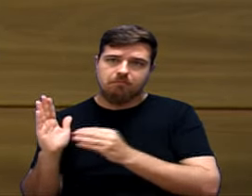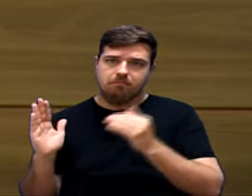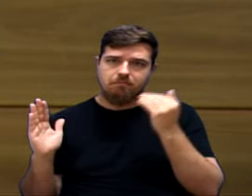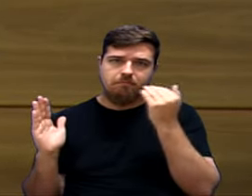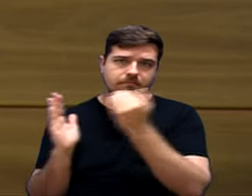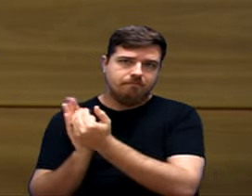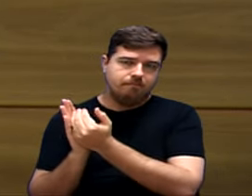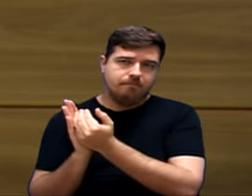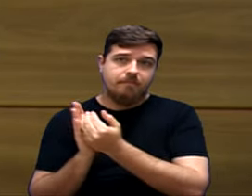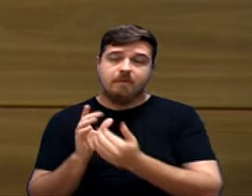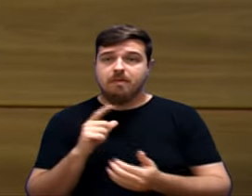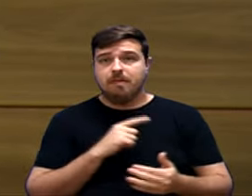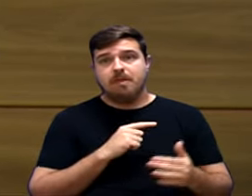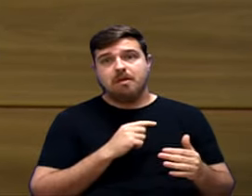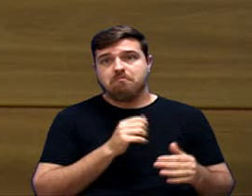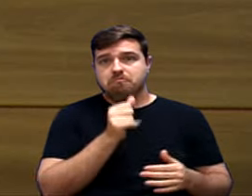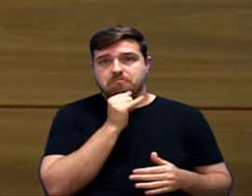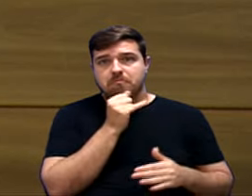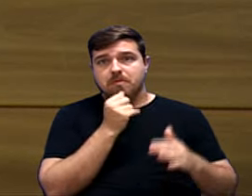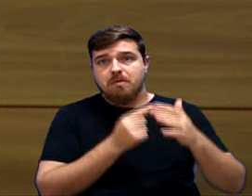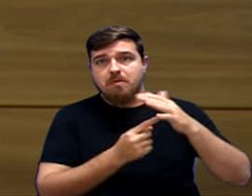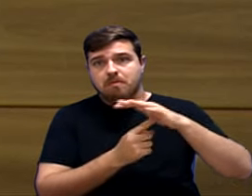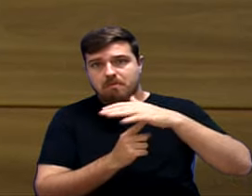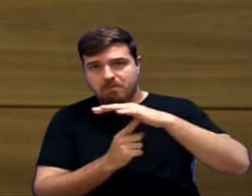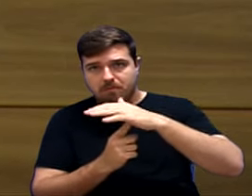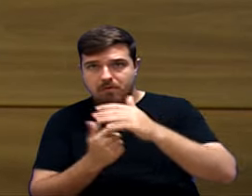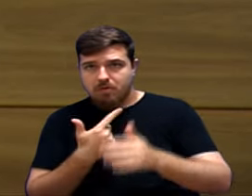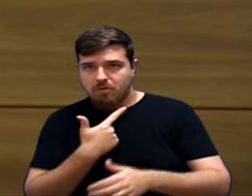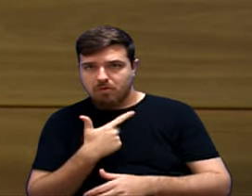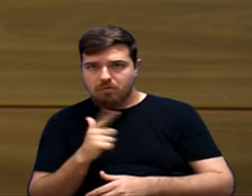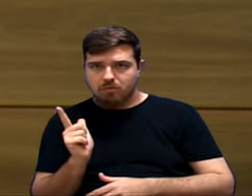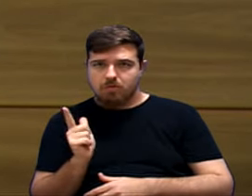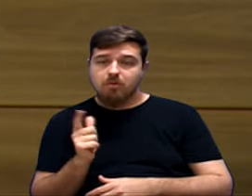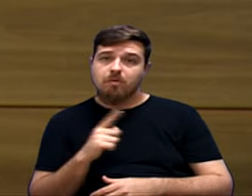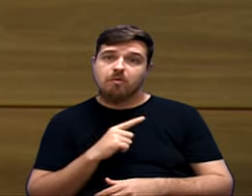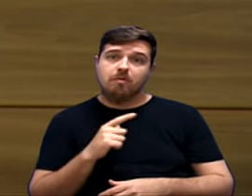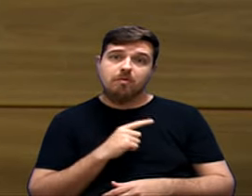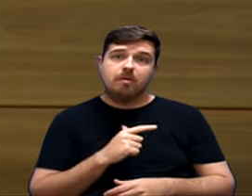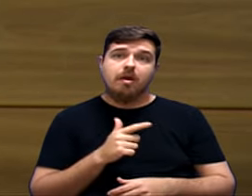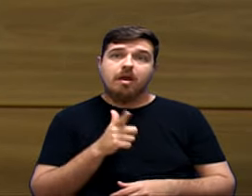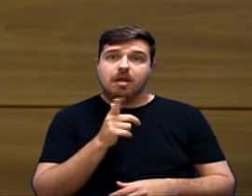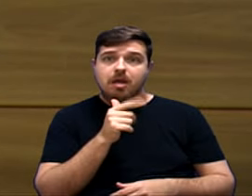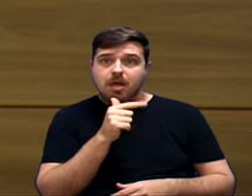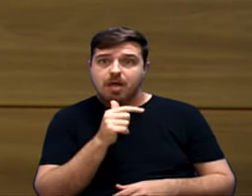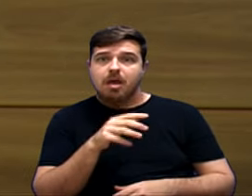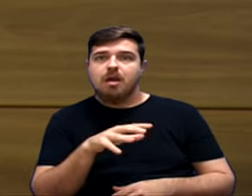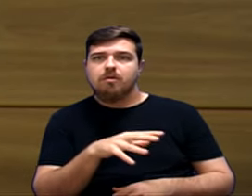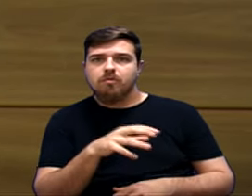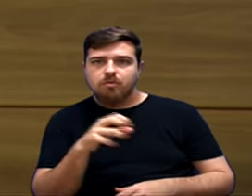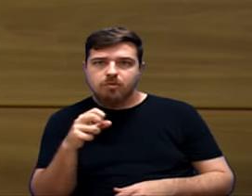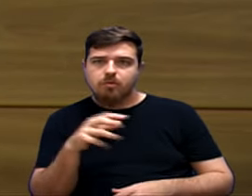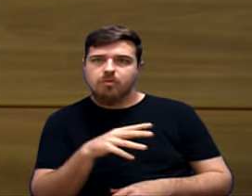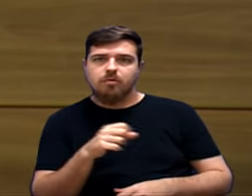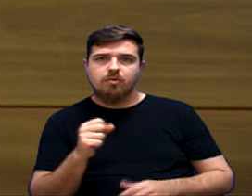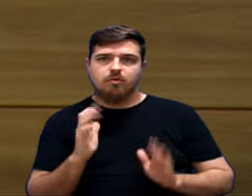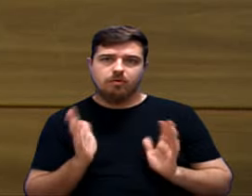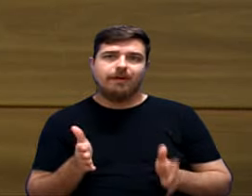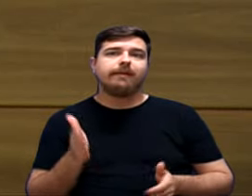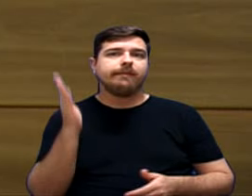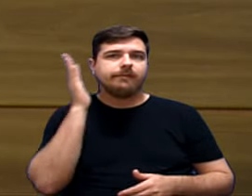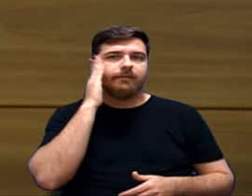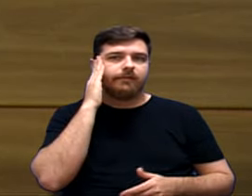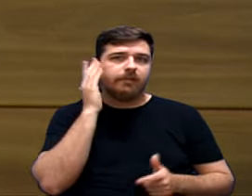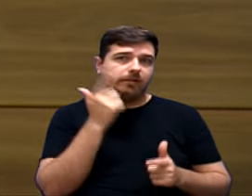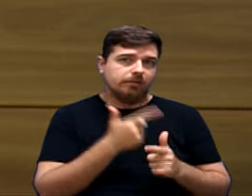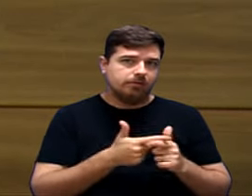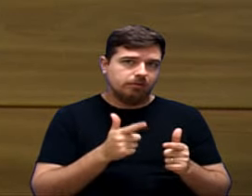tem duas bacias de contenção ali então a gente sabe a gente entende a gente sabe do problema ali da brão lincol né então a ideia qual que